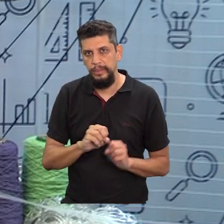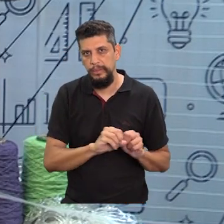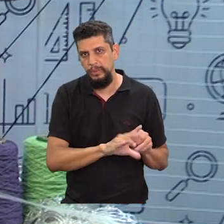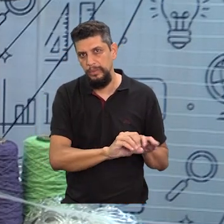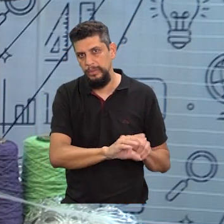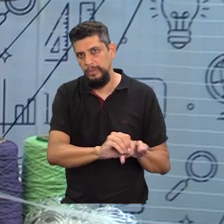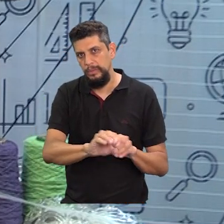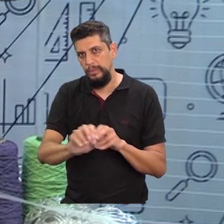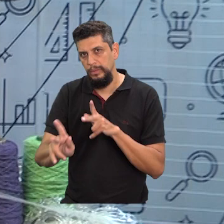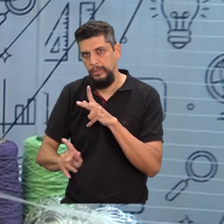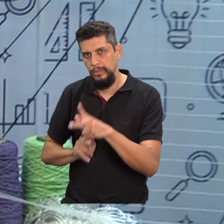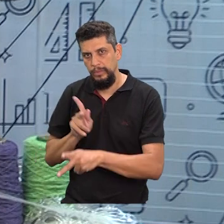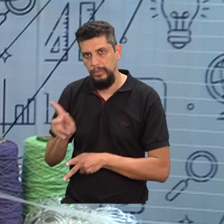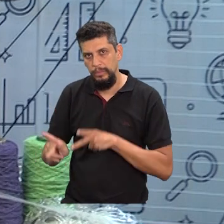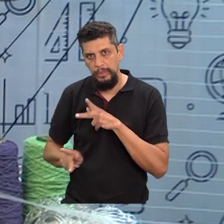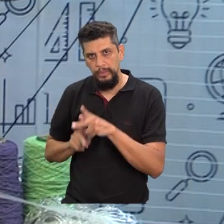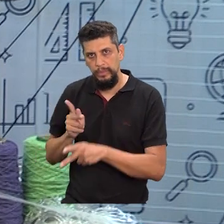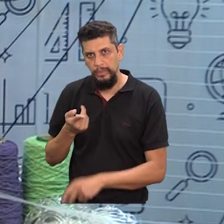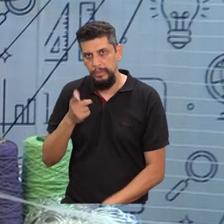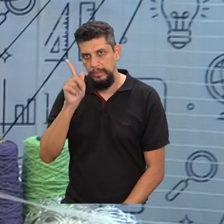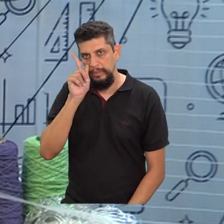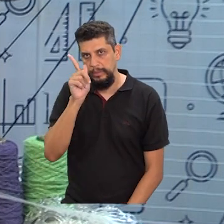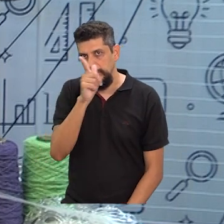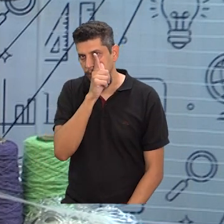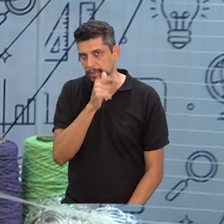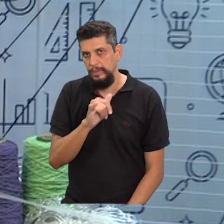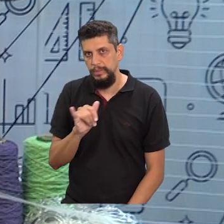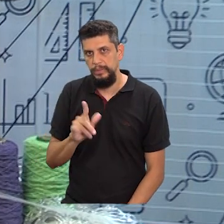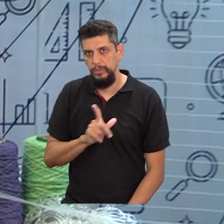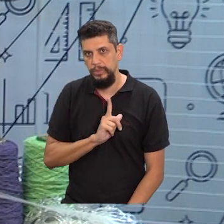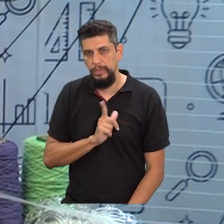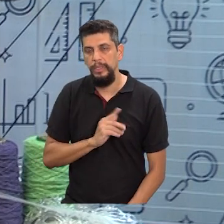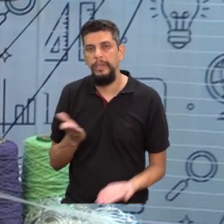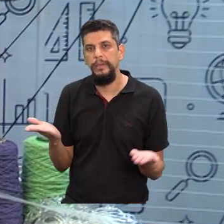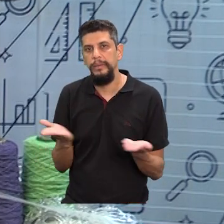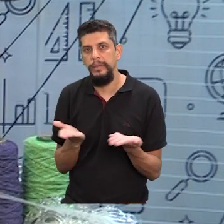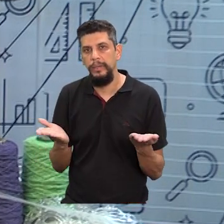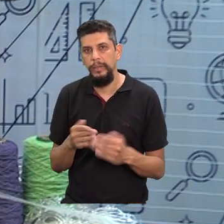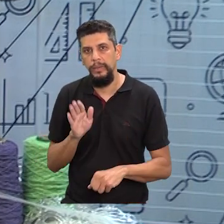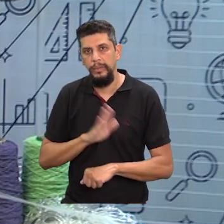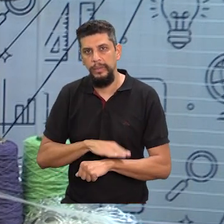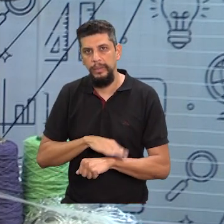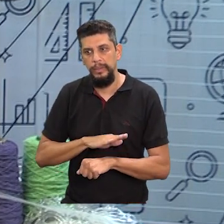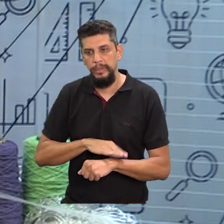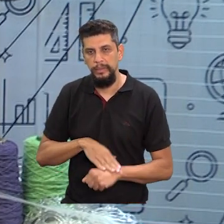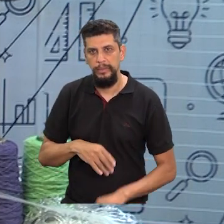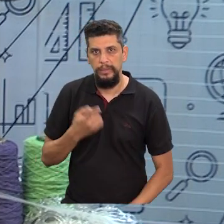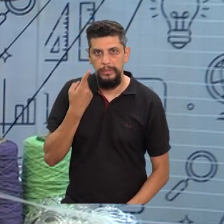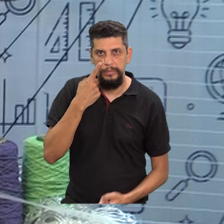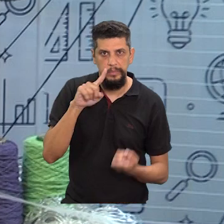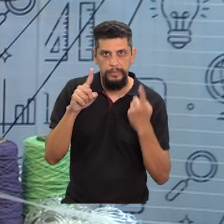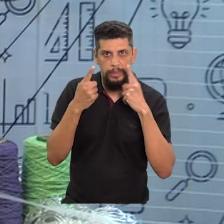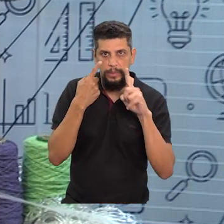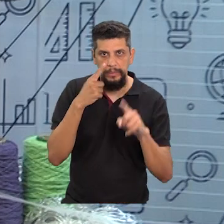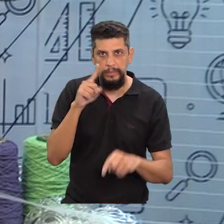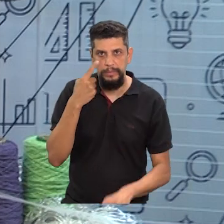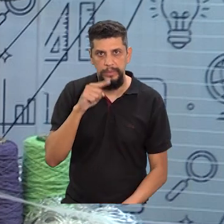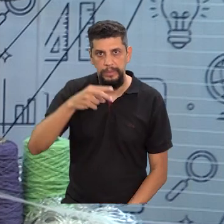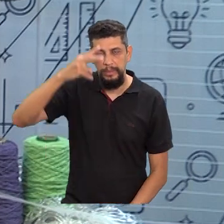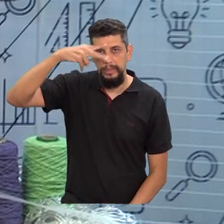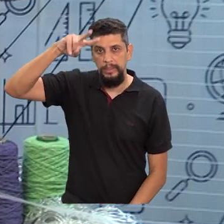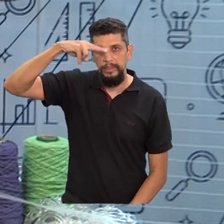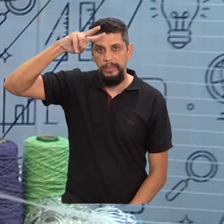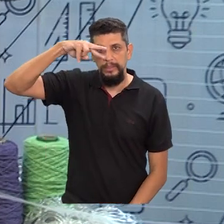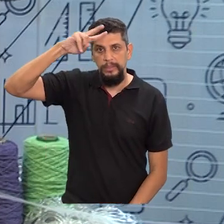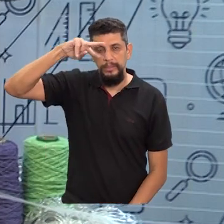de ensinamento, né, para os povos dos gregos, tinha, por exemplo. Né? E agora, gente, é hora de nós explorarmos um pouquinho mais